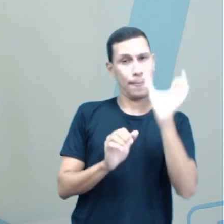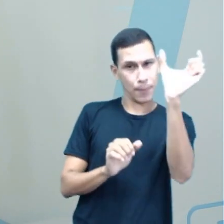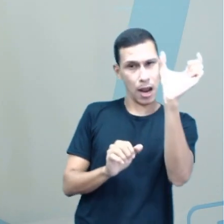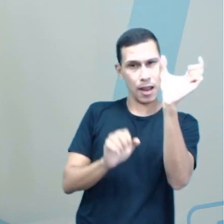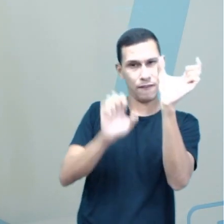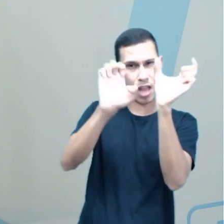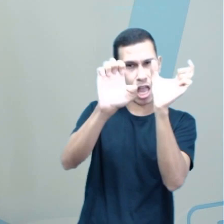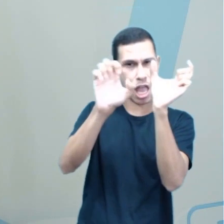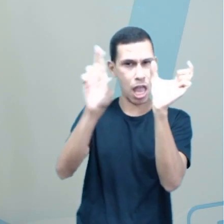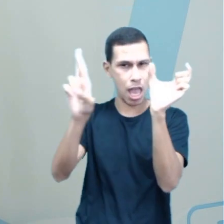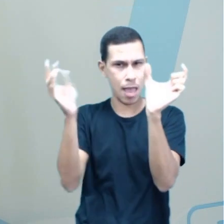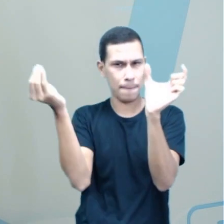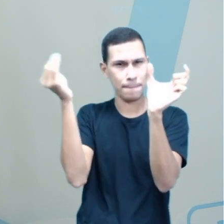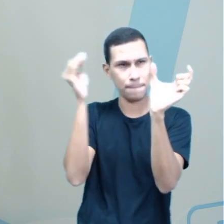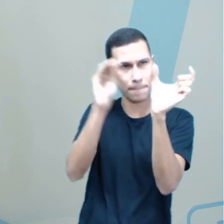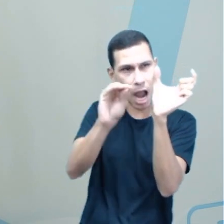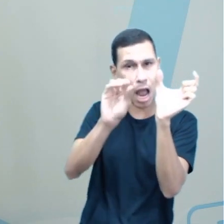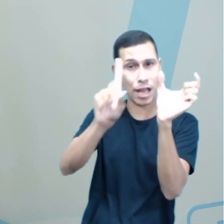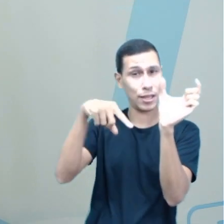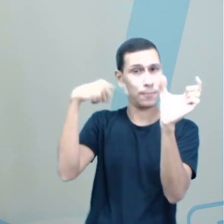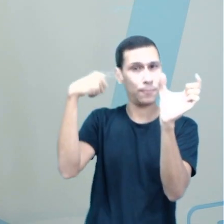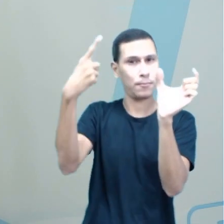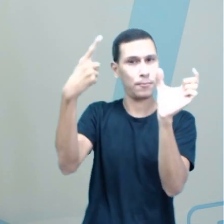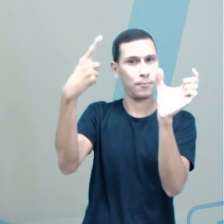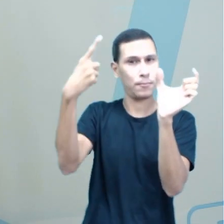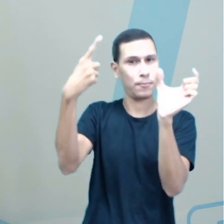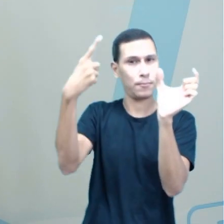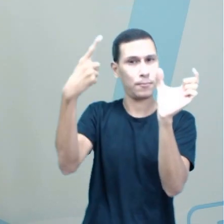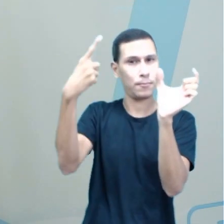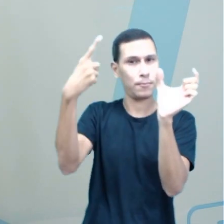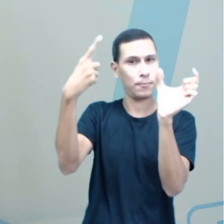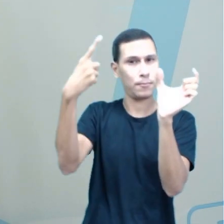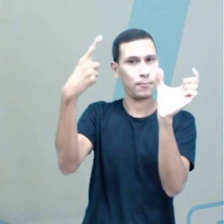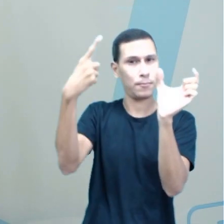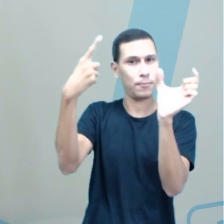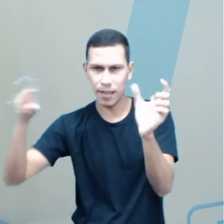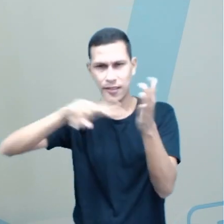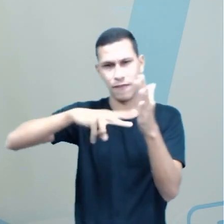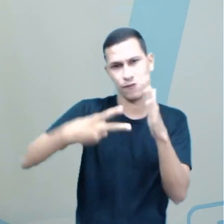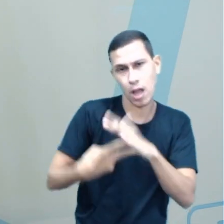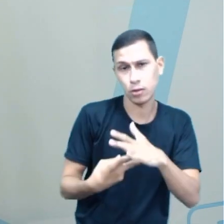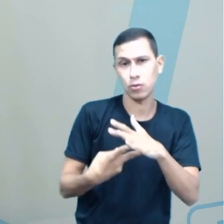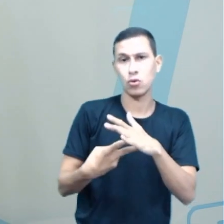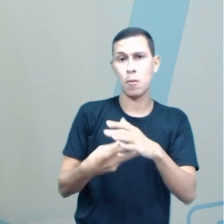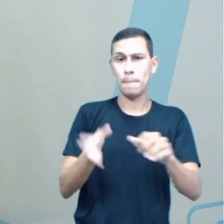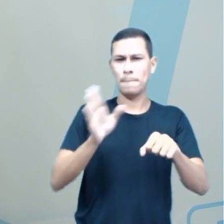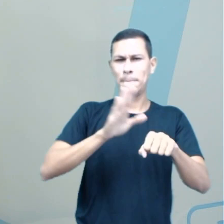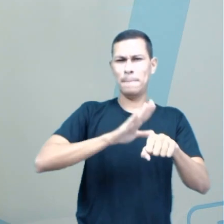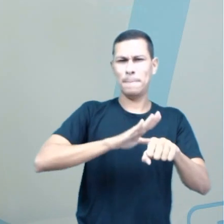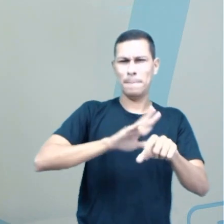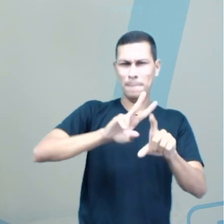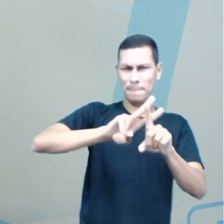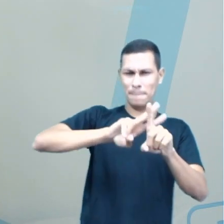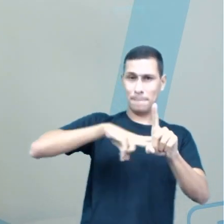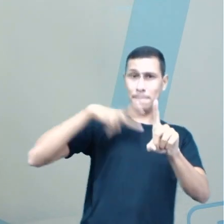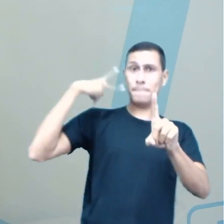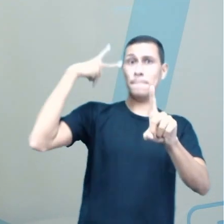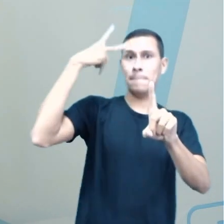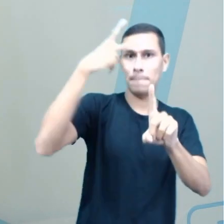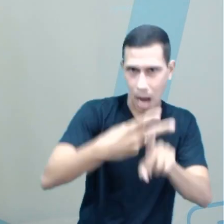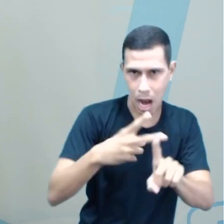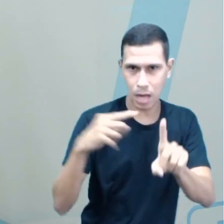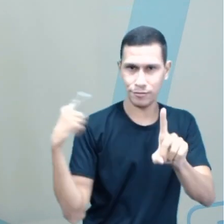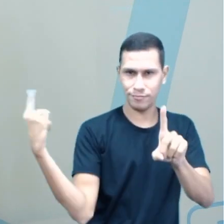final e colocamos o than. Qual vai ficar o significado disso aqui? Mais alto que. Fast, também uma sílaba, tá